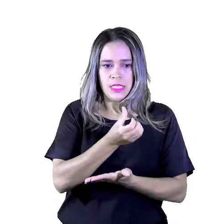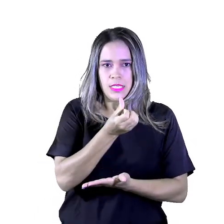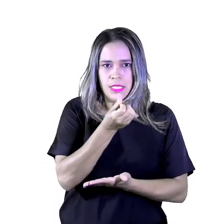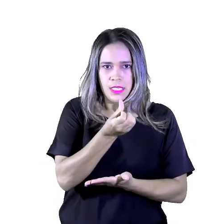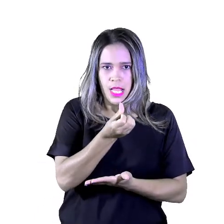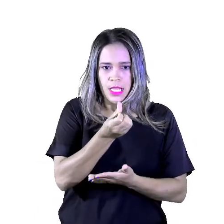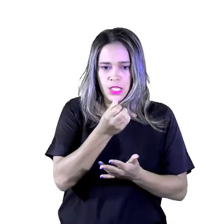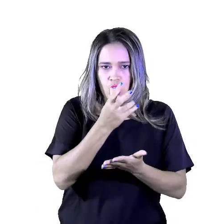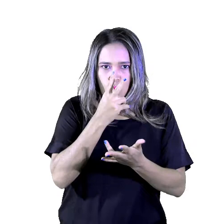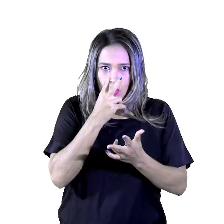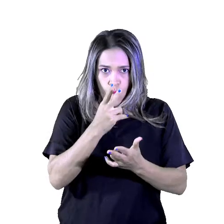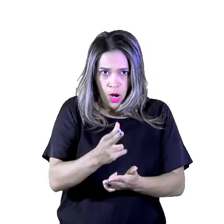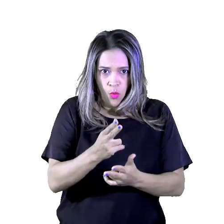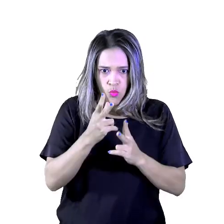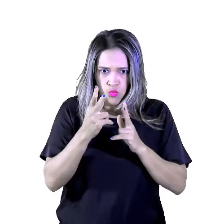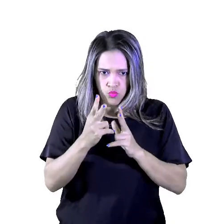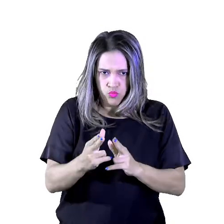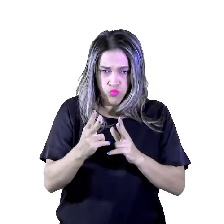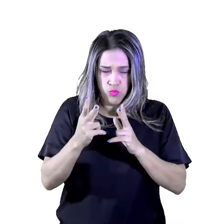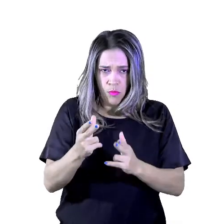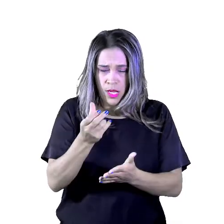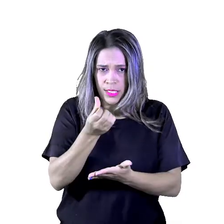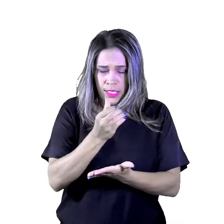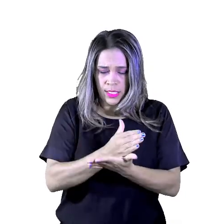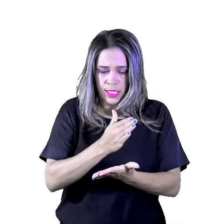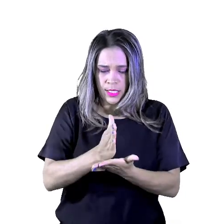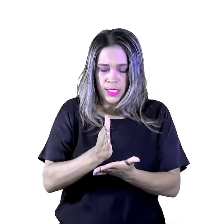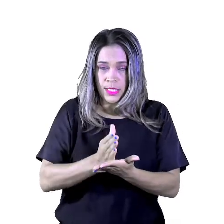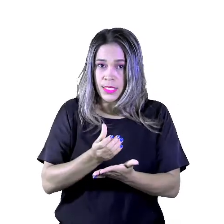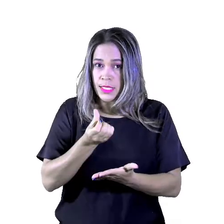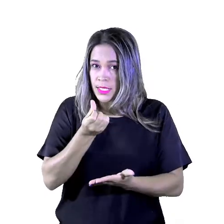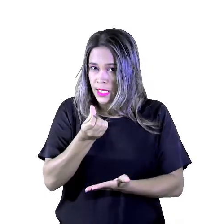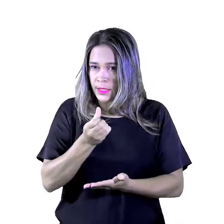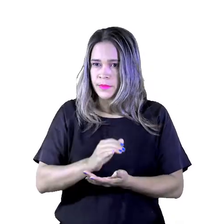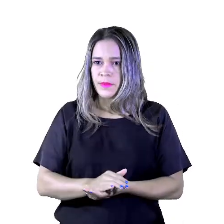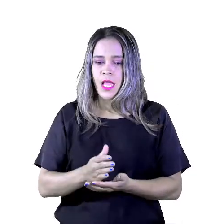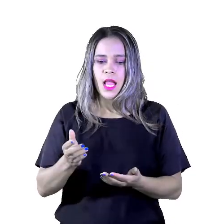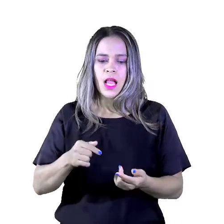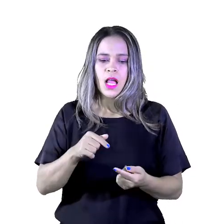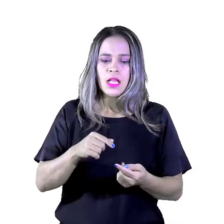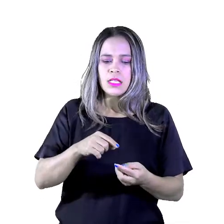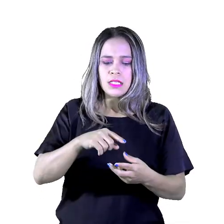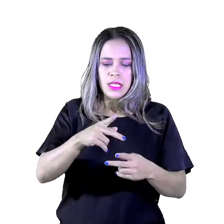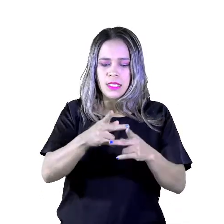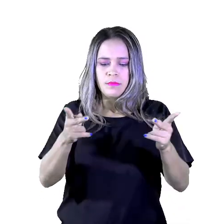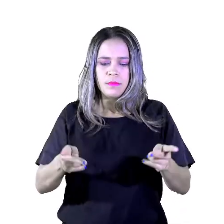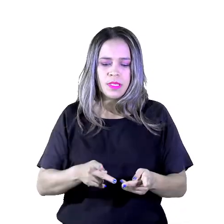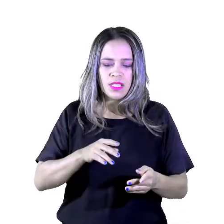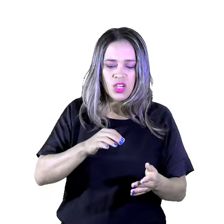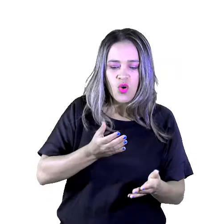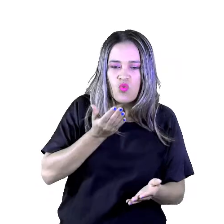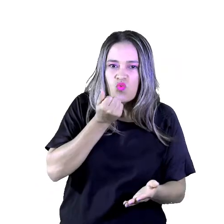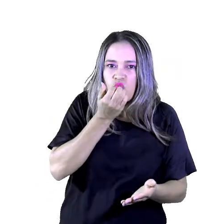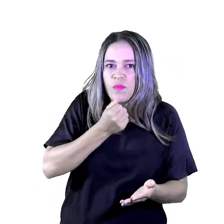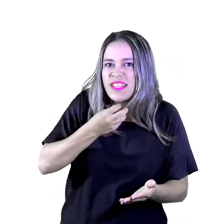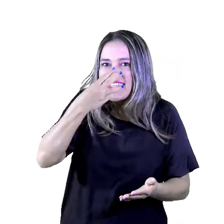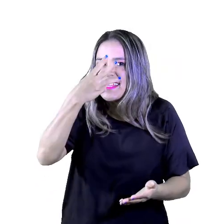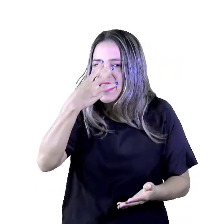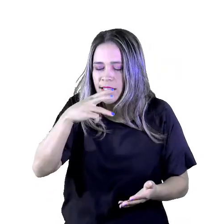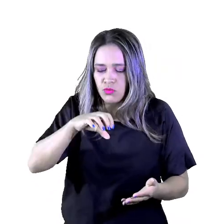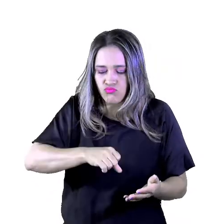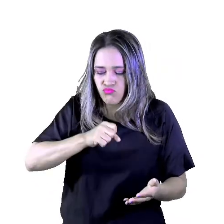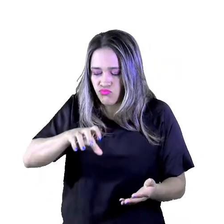partes iguais. Nessas 6 partes iguais, eu comi 3 partes, certo?